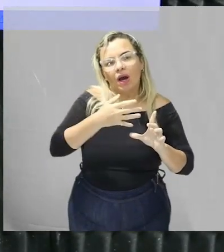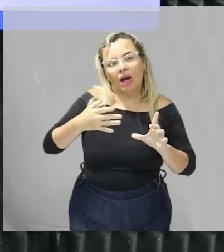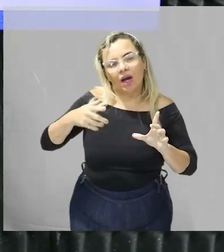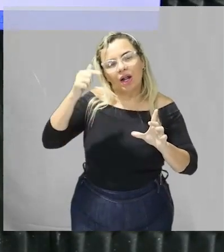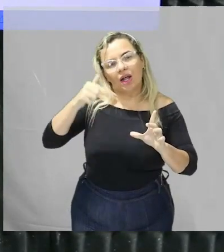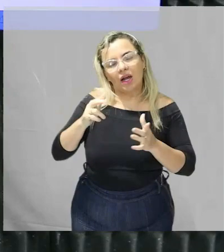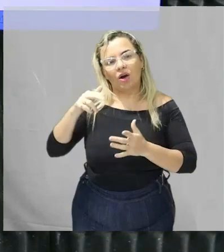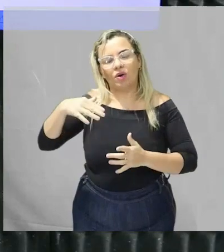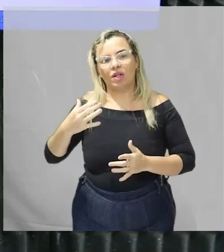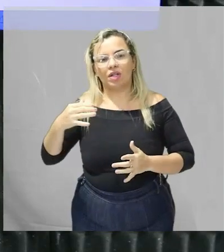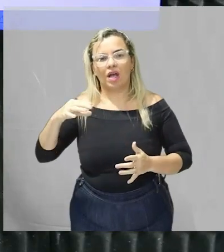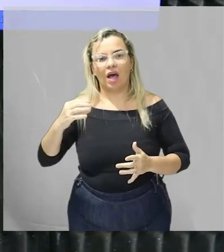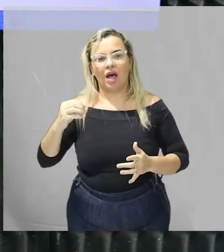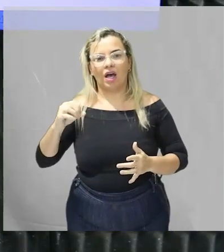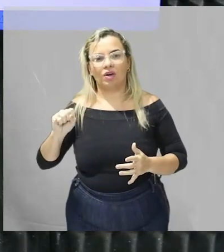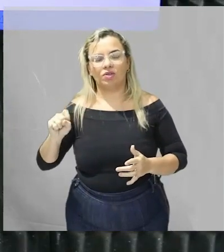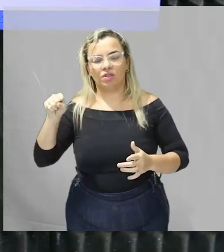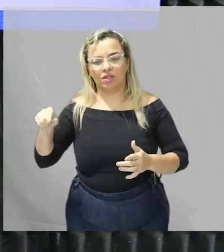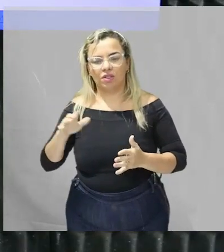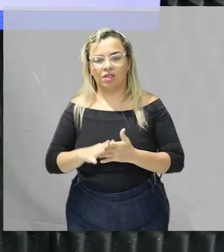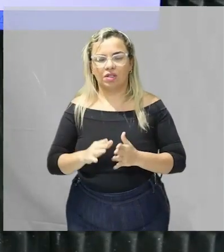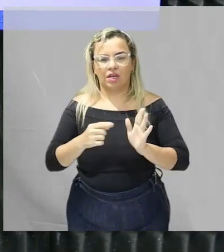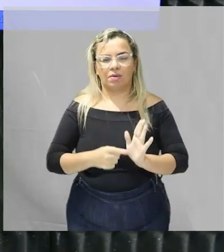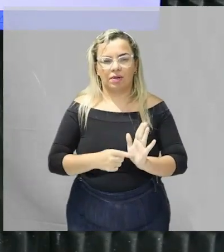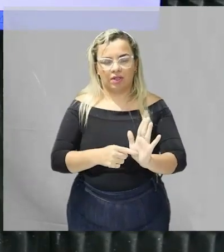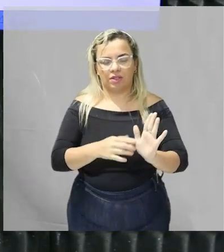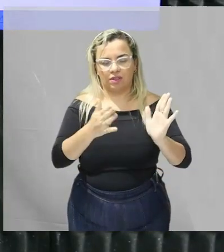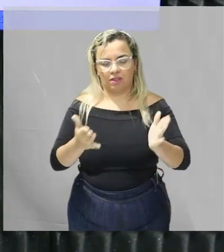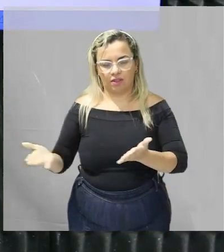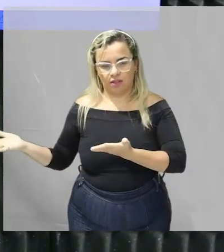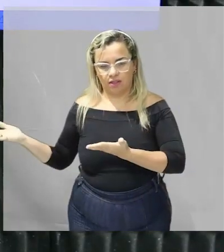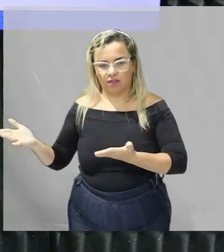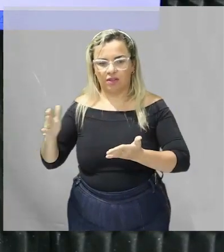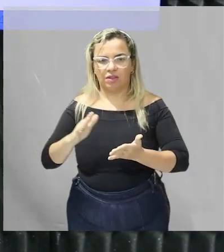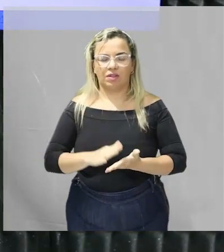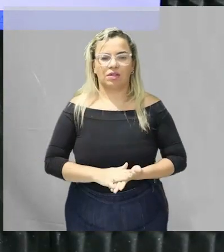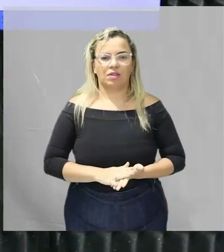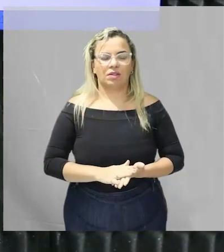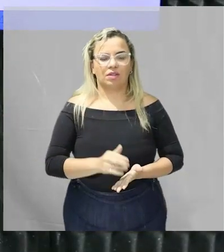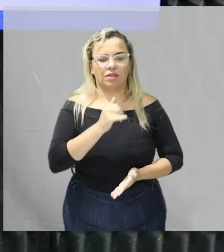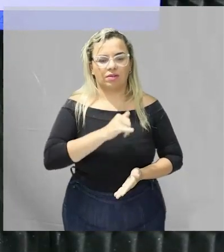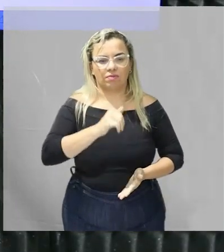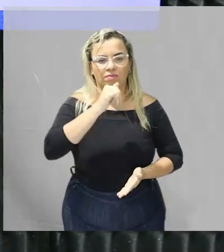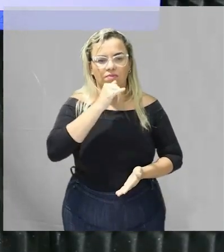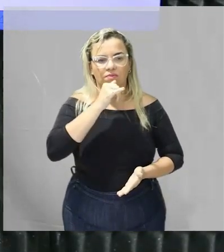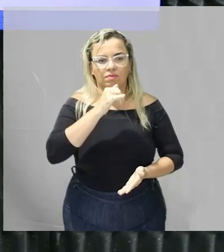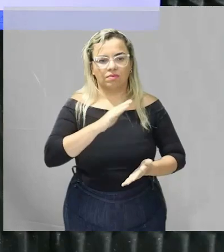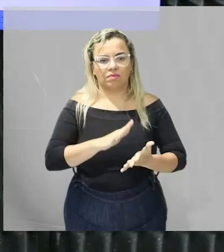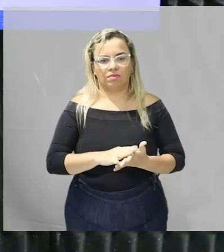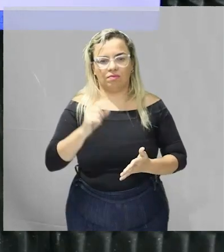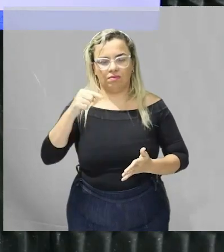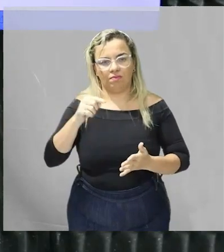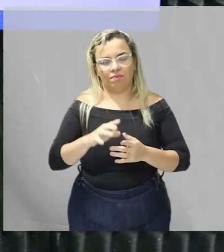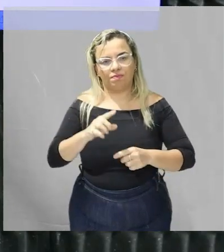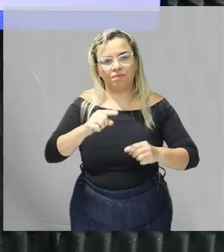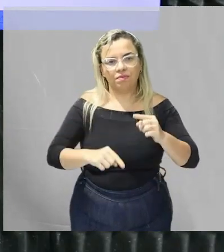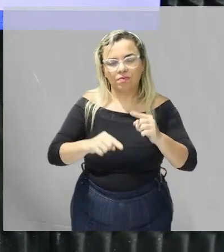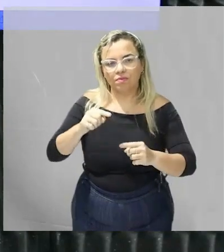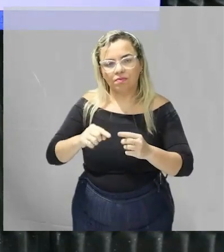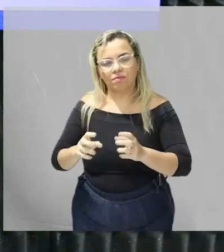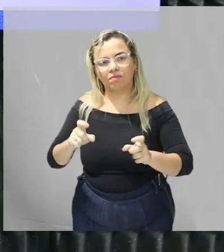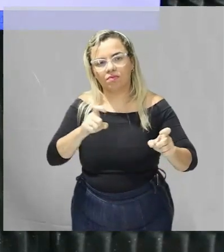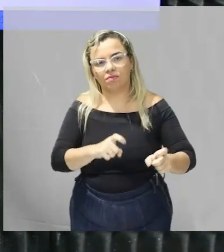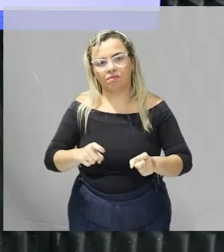tá? Mas o texto ele está sendo bem claro, né? Teve uma questão aqui, logo no início, os bens agrícolas tropicais, que era o que sustentava basicamente essas